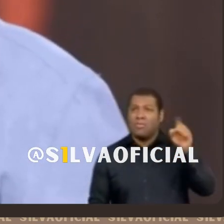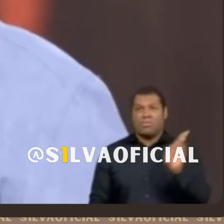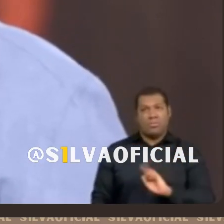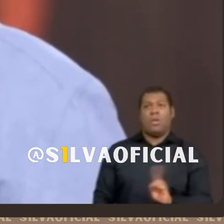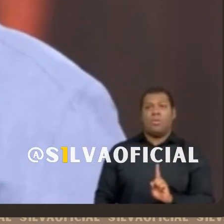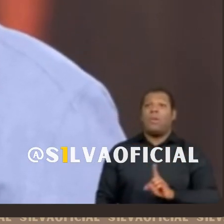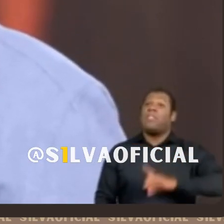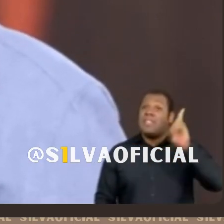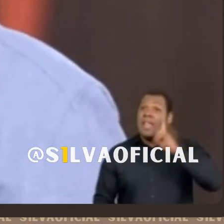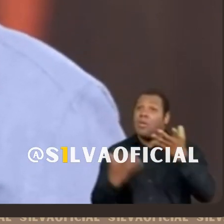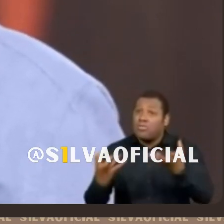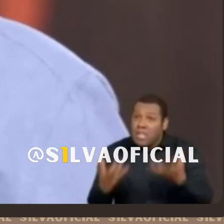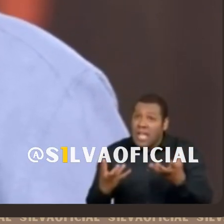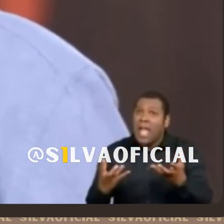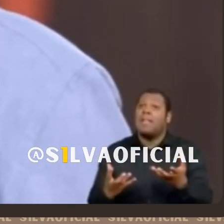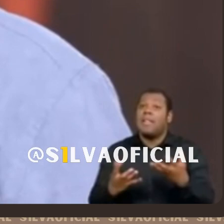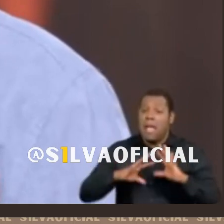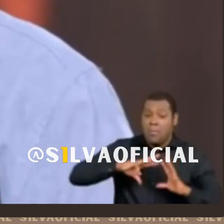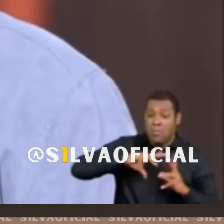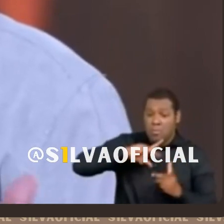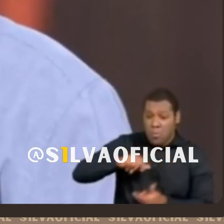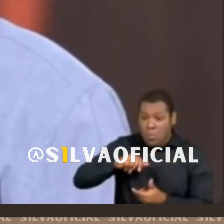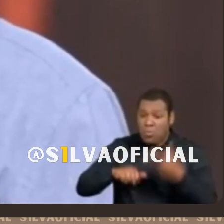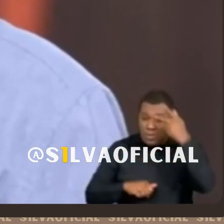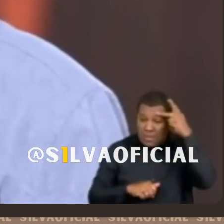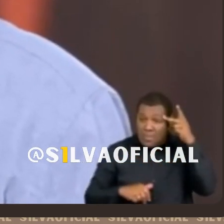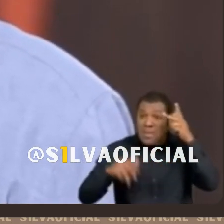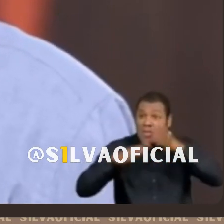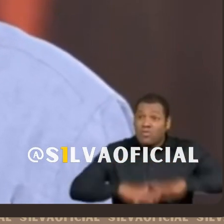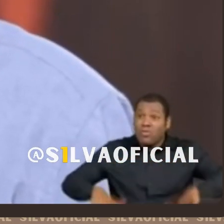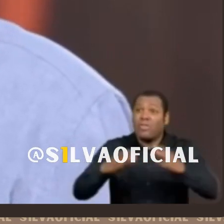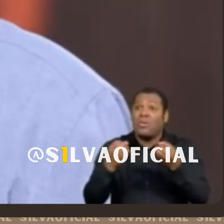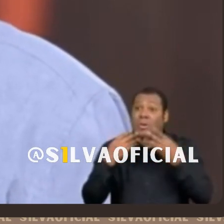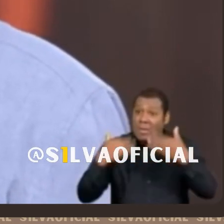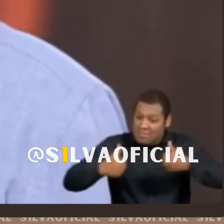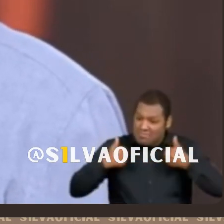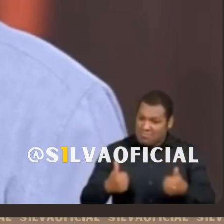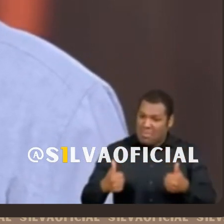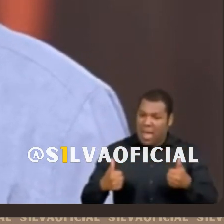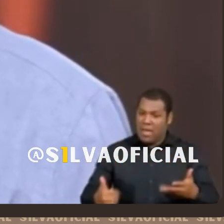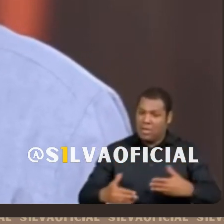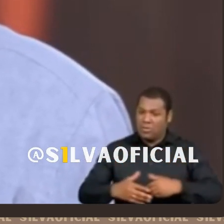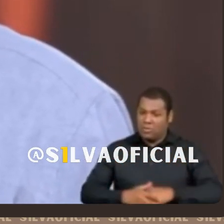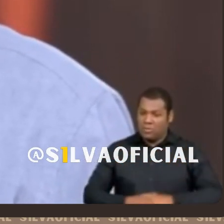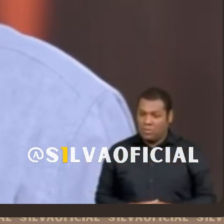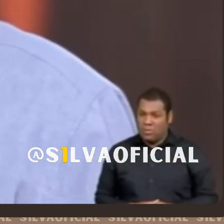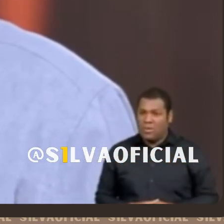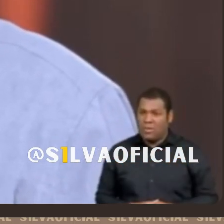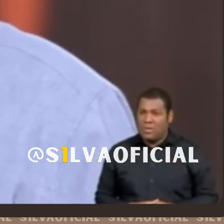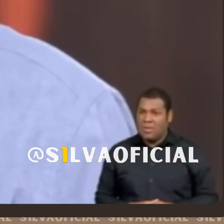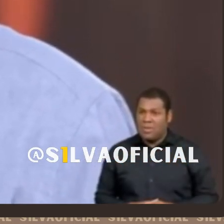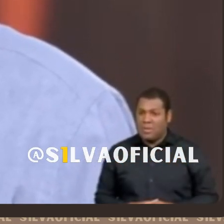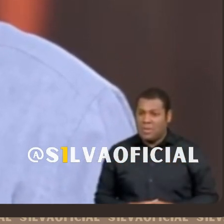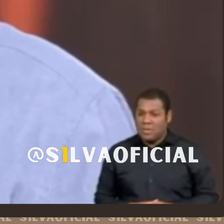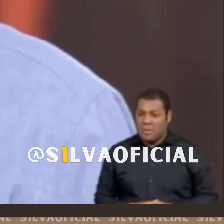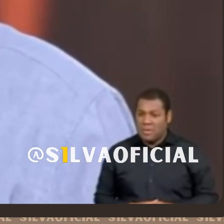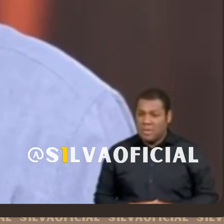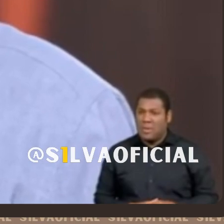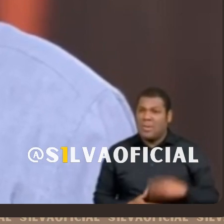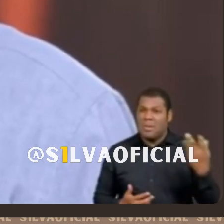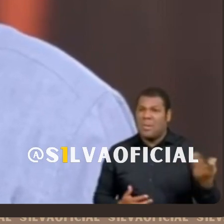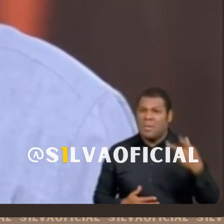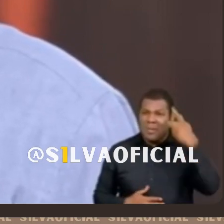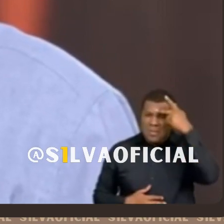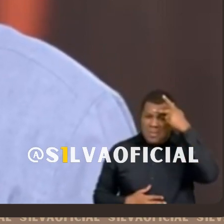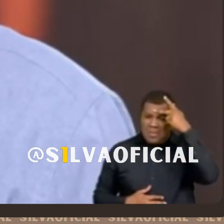para isso que ele fez. Esse negócio da gente morrer para ir no paraíso, também ninguém quer não, a gente quer vir no paraíso é aqui. A gente quer comer, quer morar,